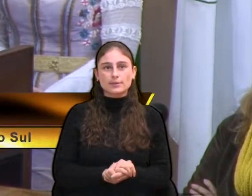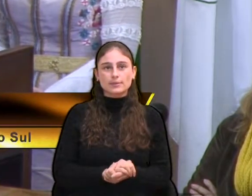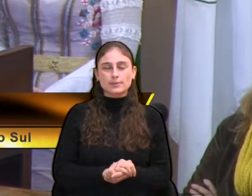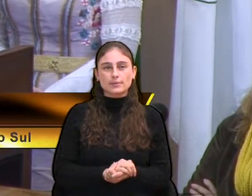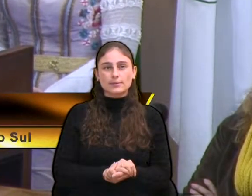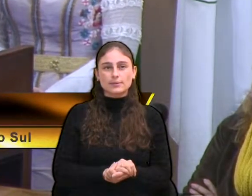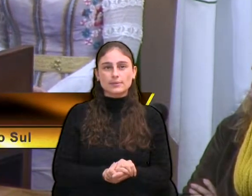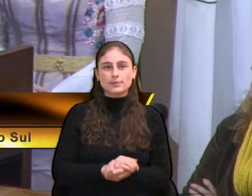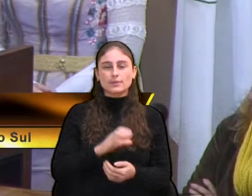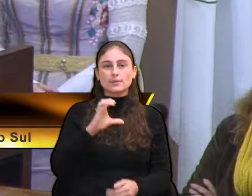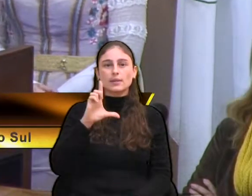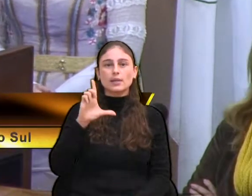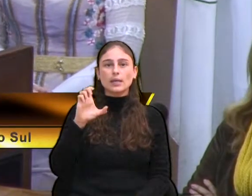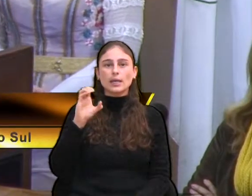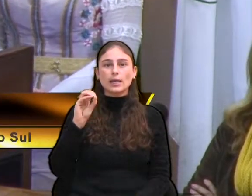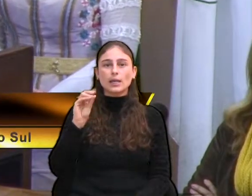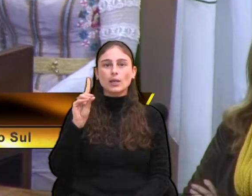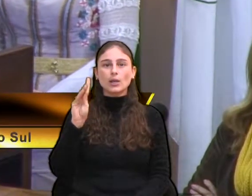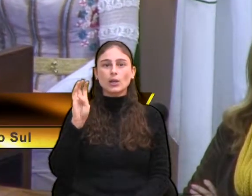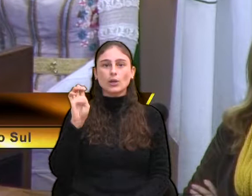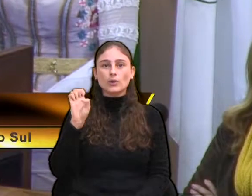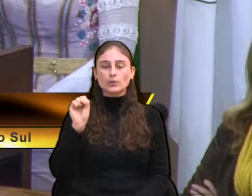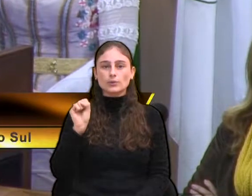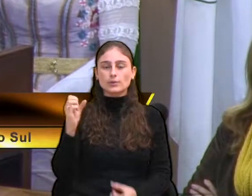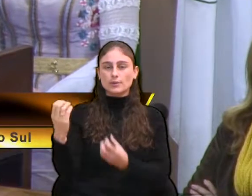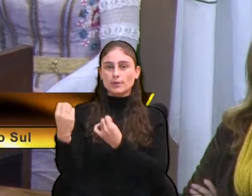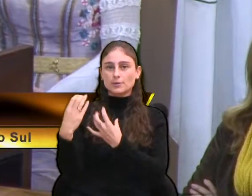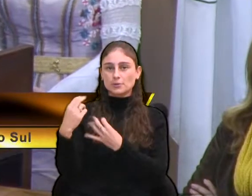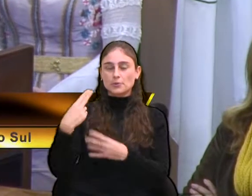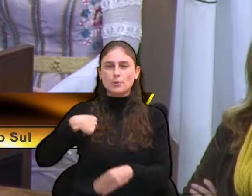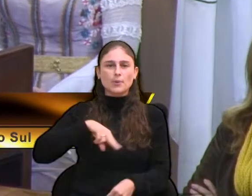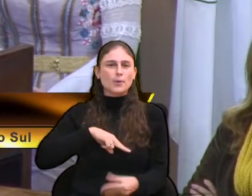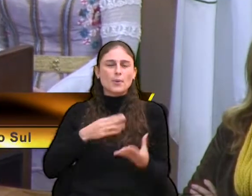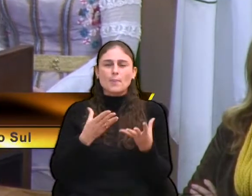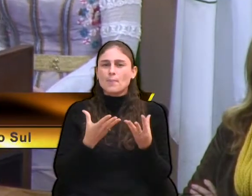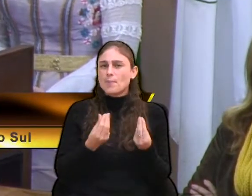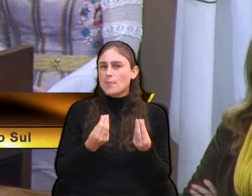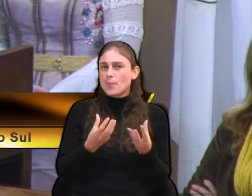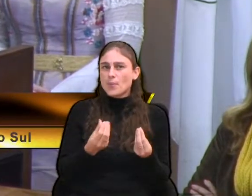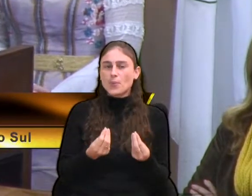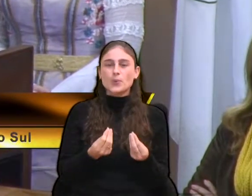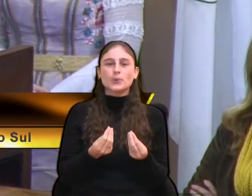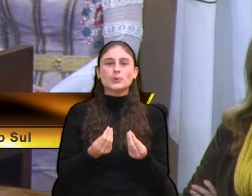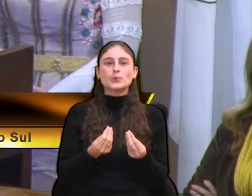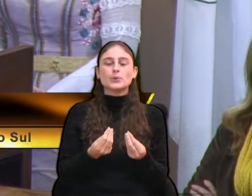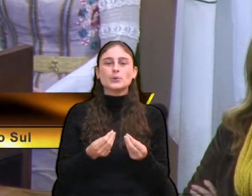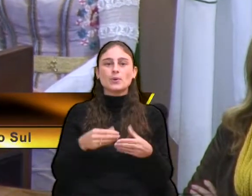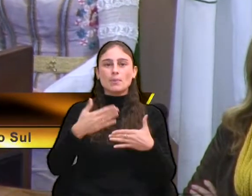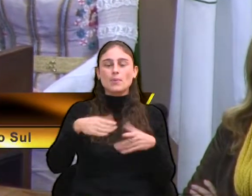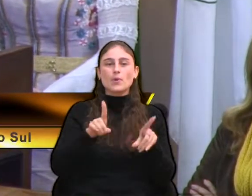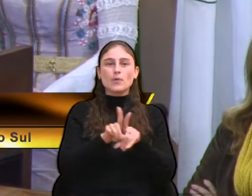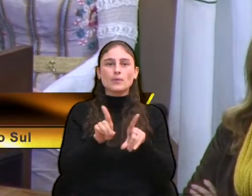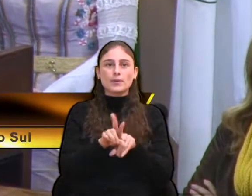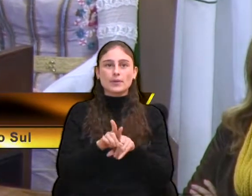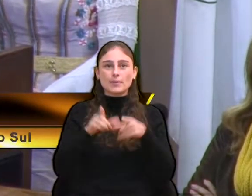A Cleudes nos ensinou muito a valorizar os nossos antepassados durante pré-concurso,